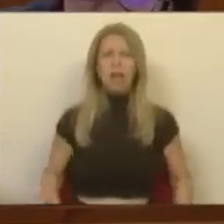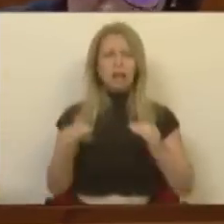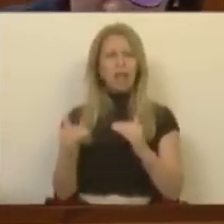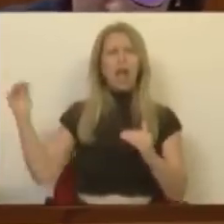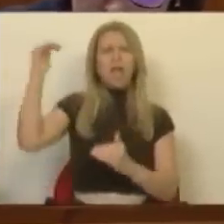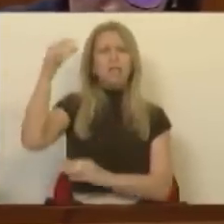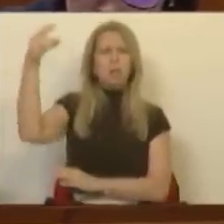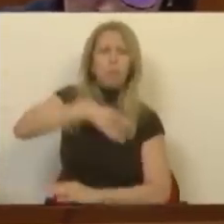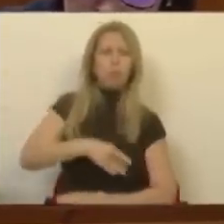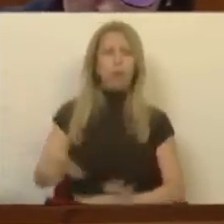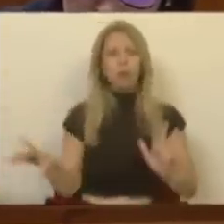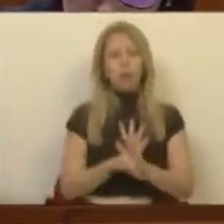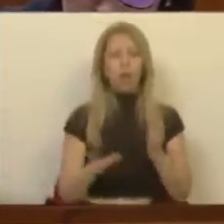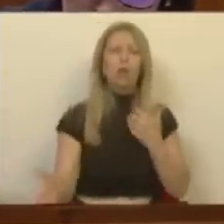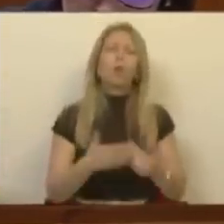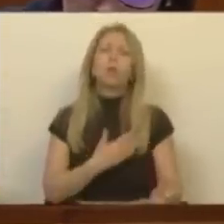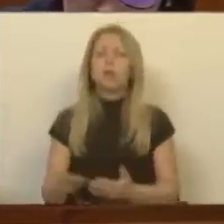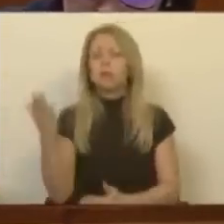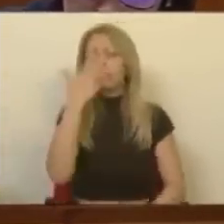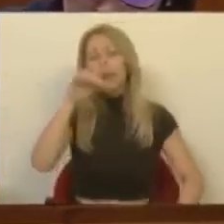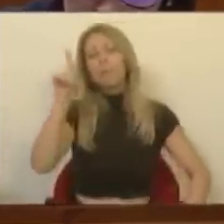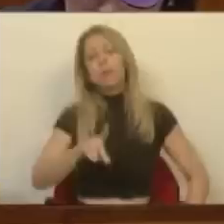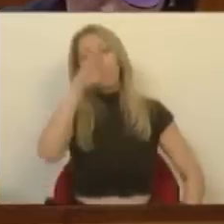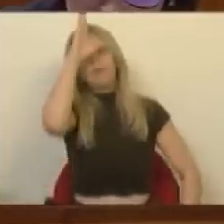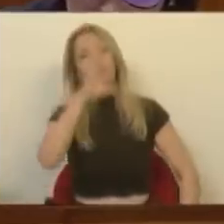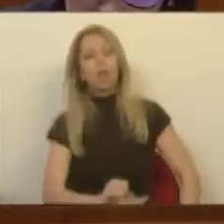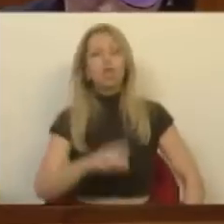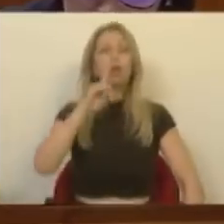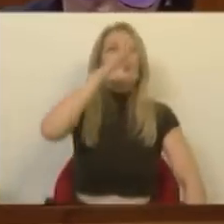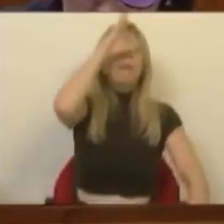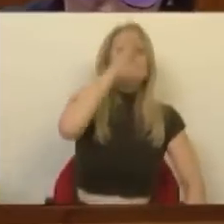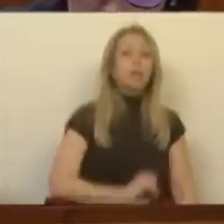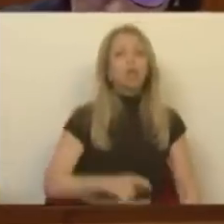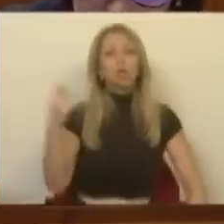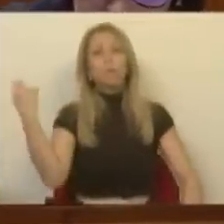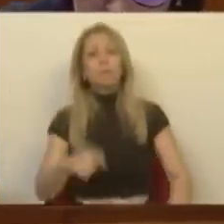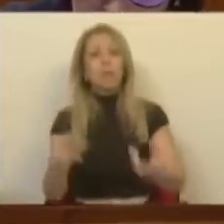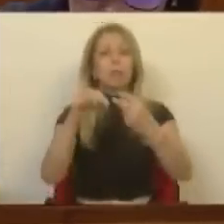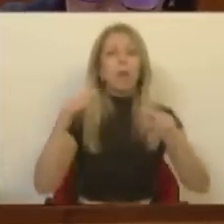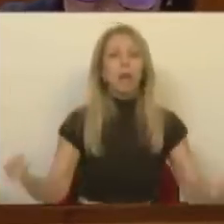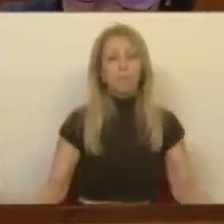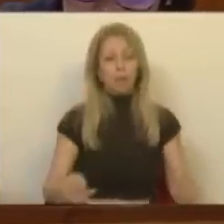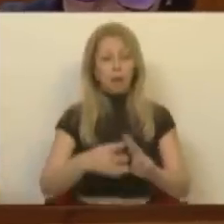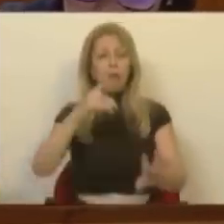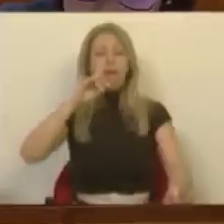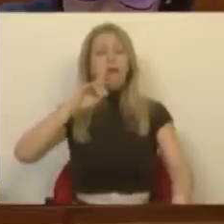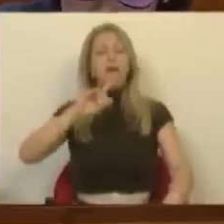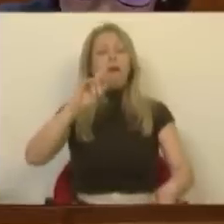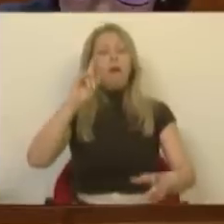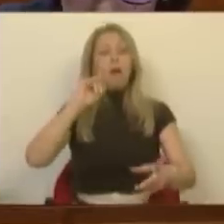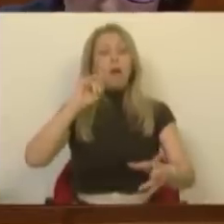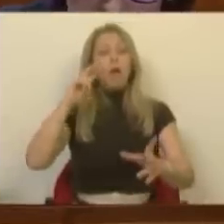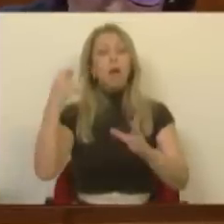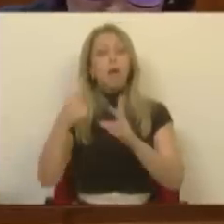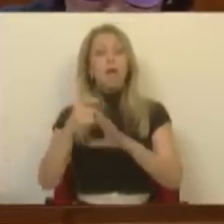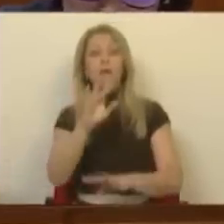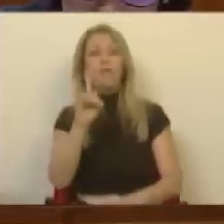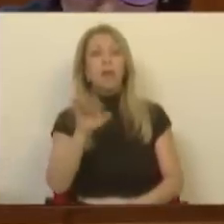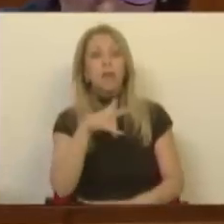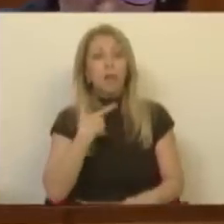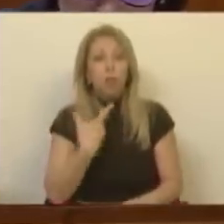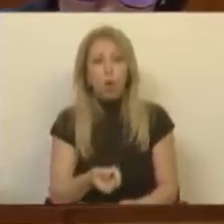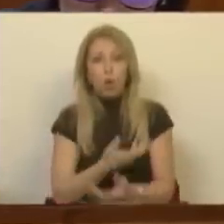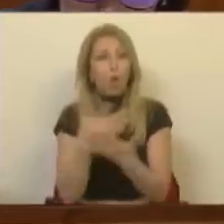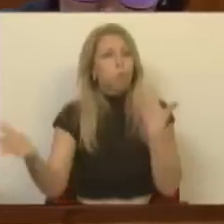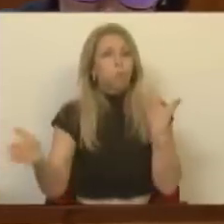não é pelo fato de ser Ministro que está estado presente de câmara Vereador Presidente junta o que for que se alguém te meter uma realidade